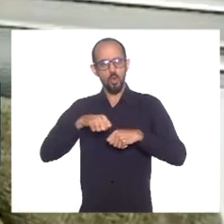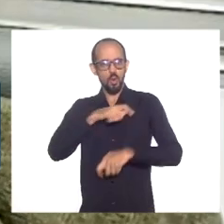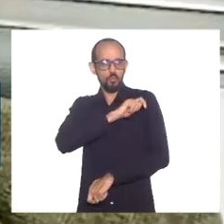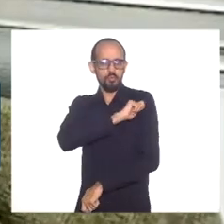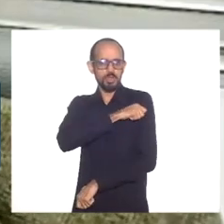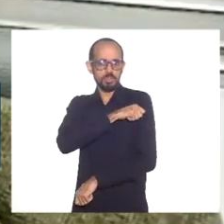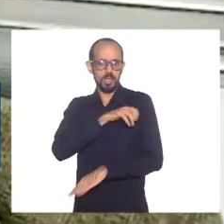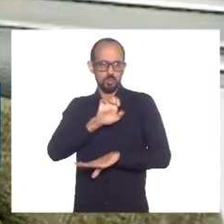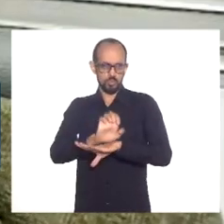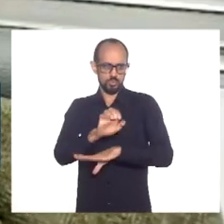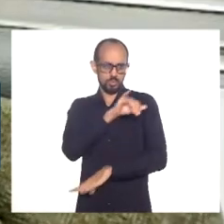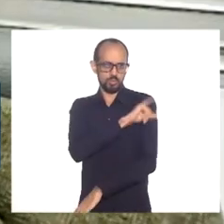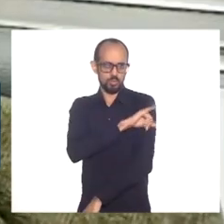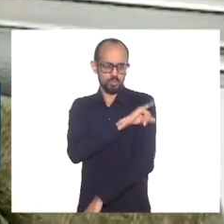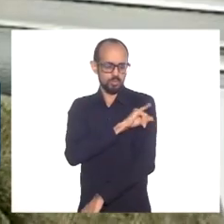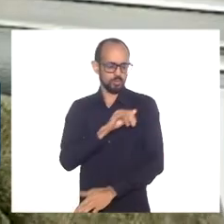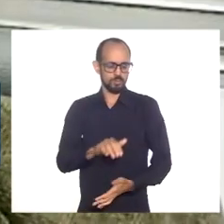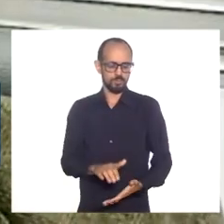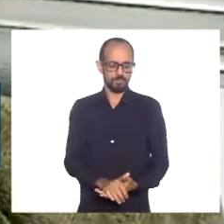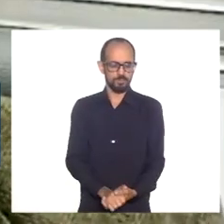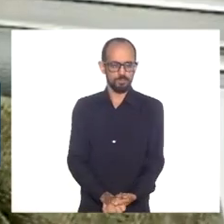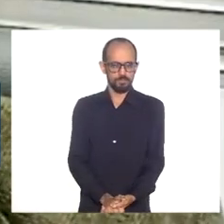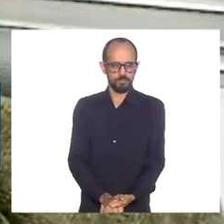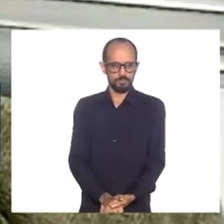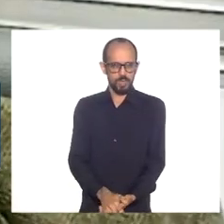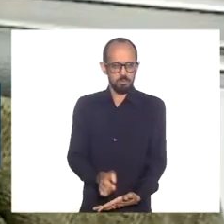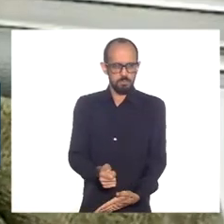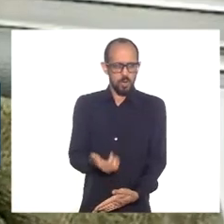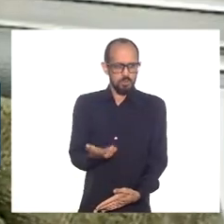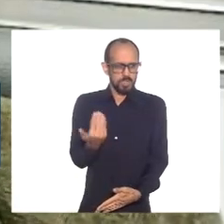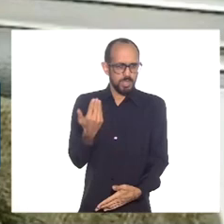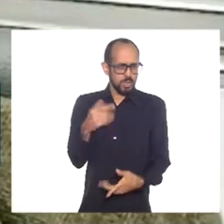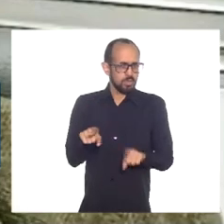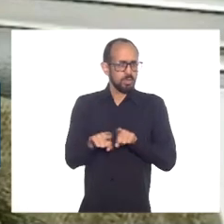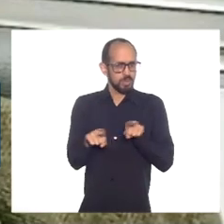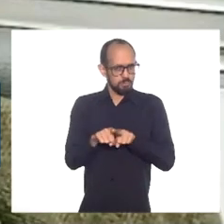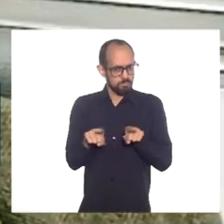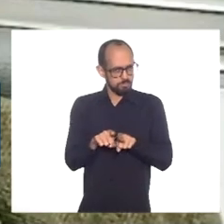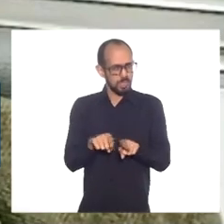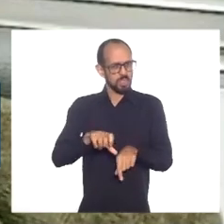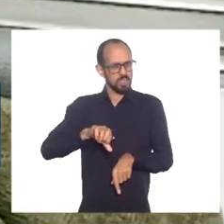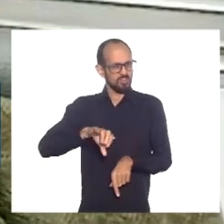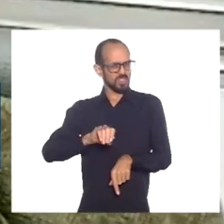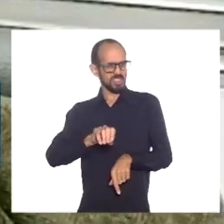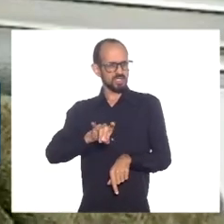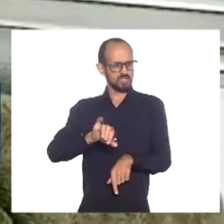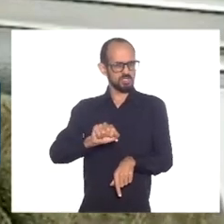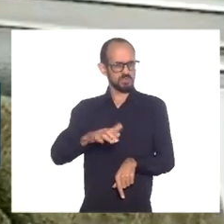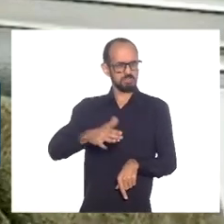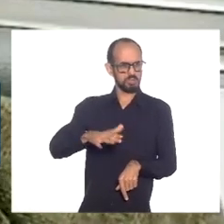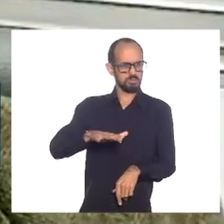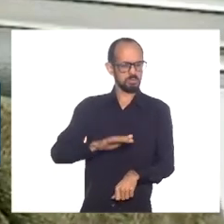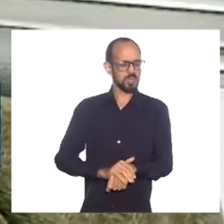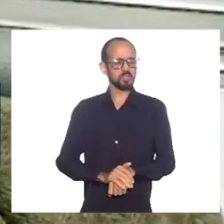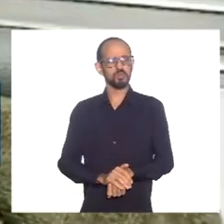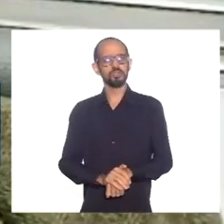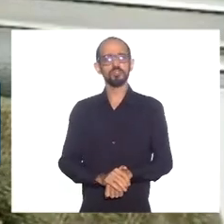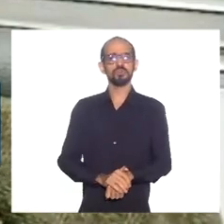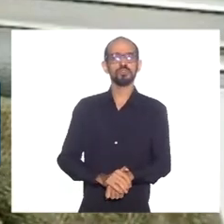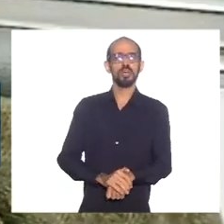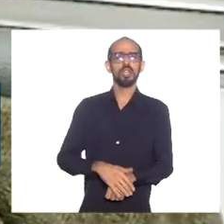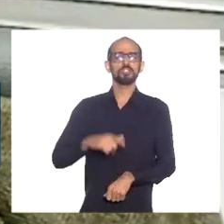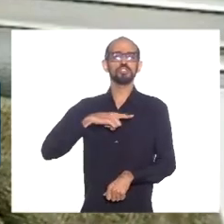nosso Estado. Né. E, recentemente, não mais do que há 90 dias, tivemos